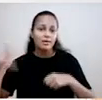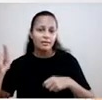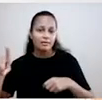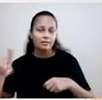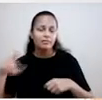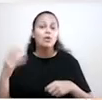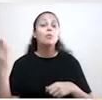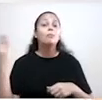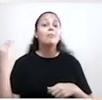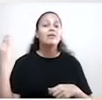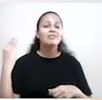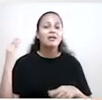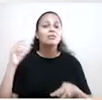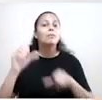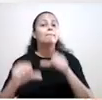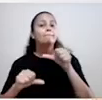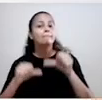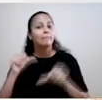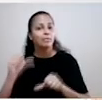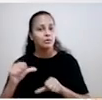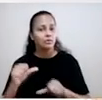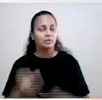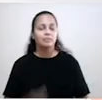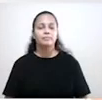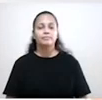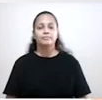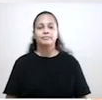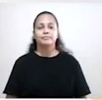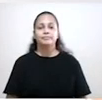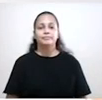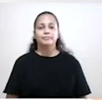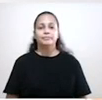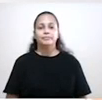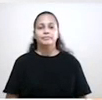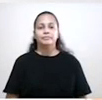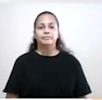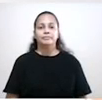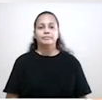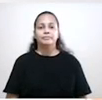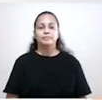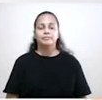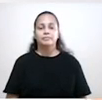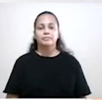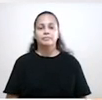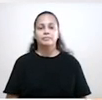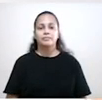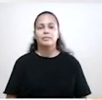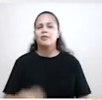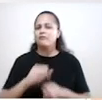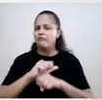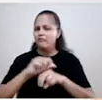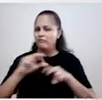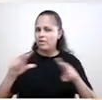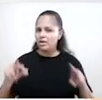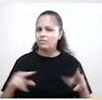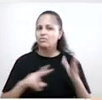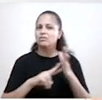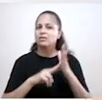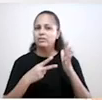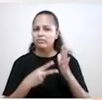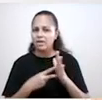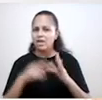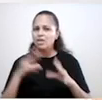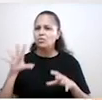ir. Passado e particípio, went, gone. Get tem vários